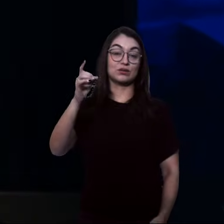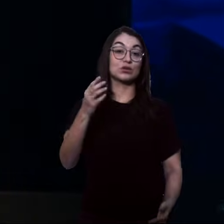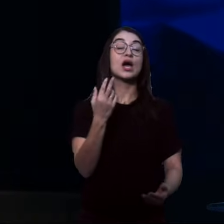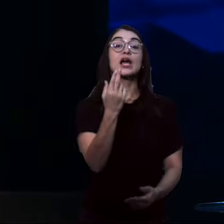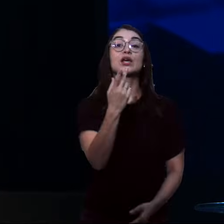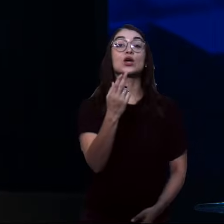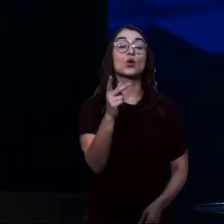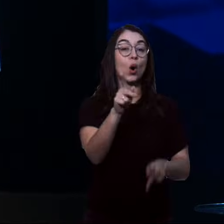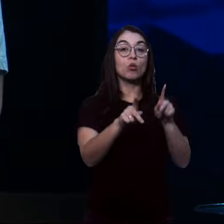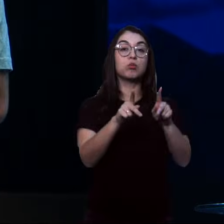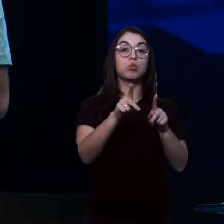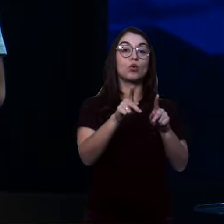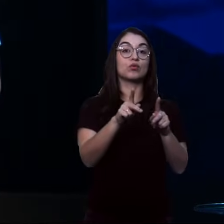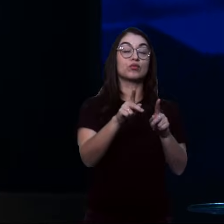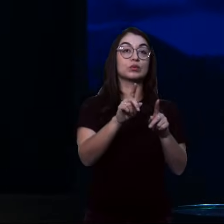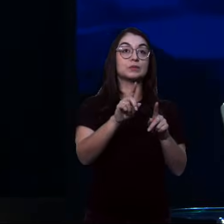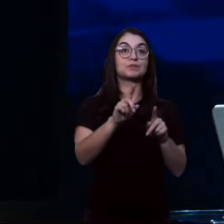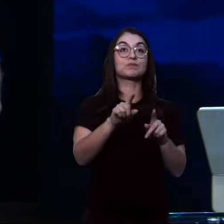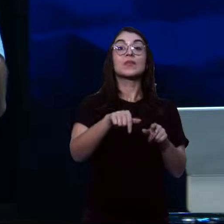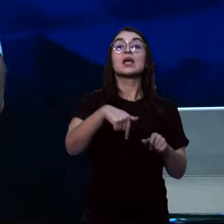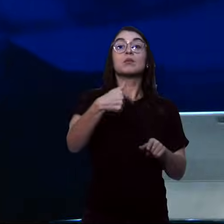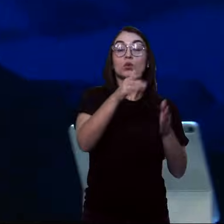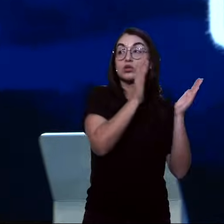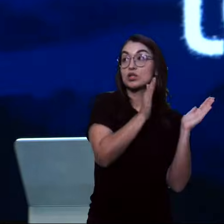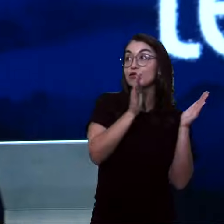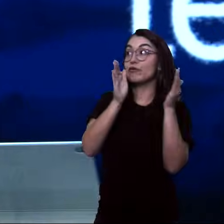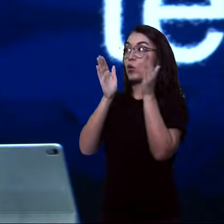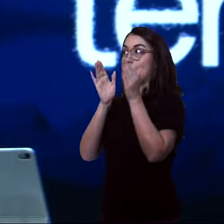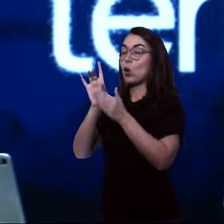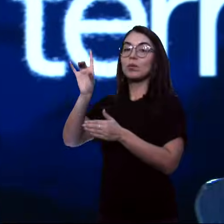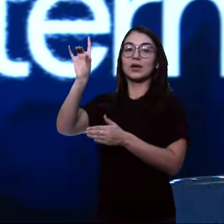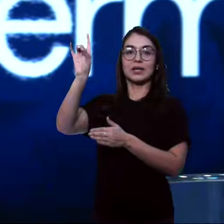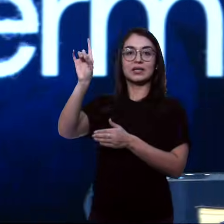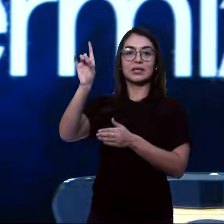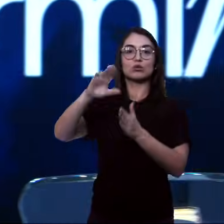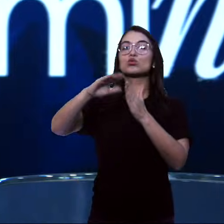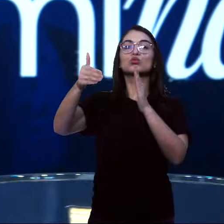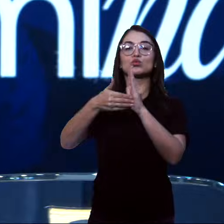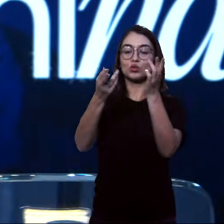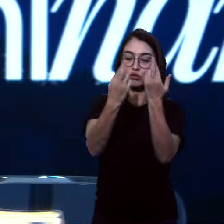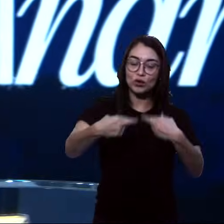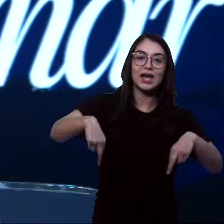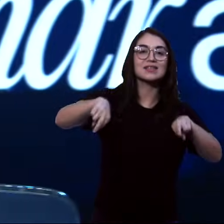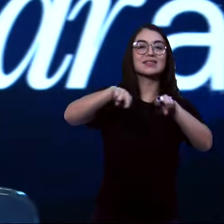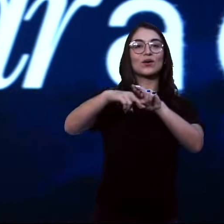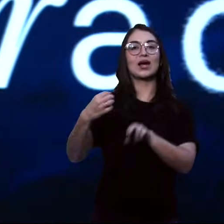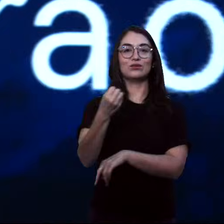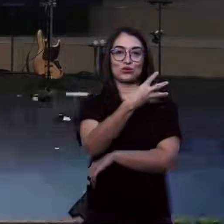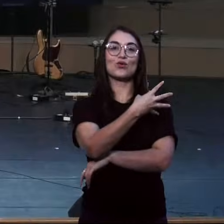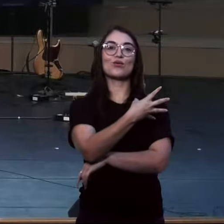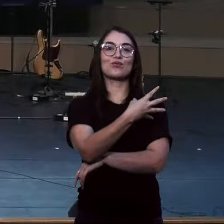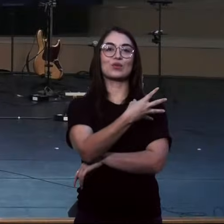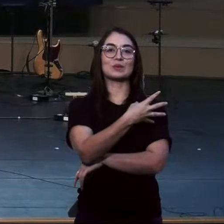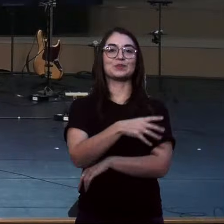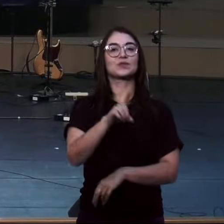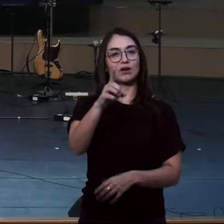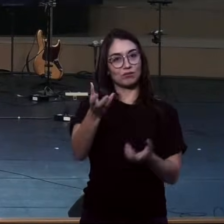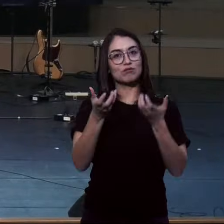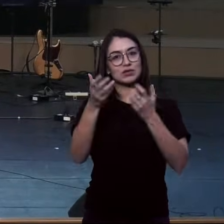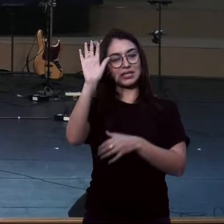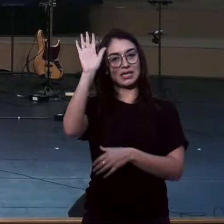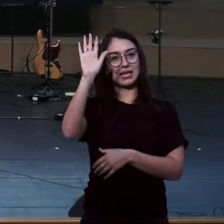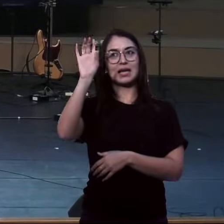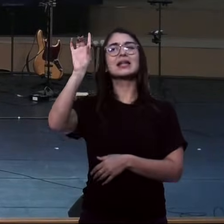de Deus voltaram a acontecer. Quantos querem terminar a obra que Deus tem para a sua vida? Você quer isso? Deixa